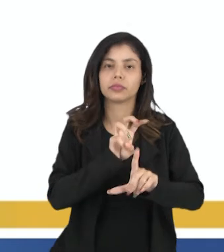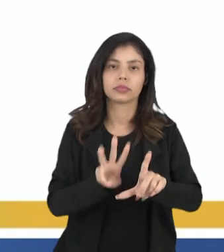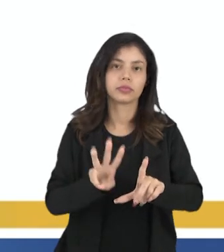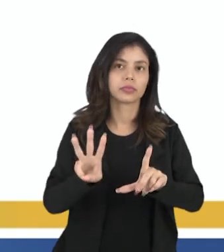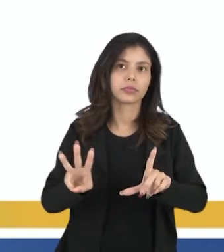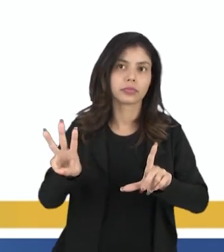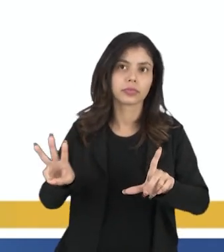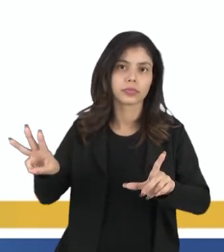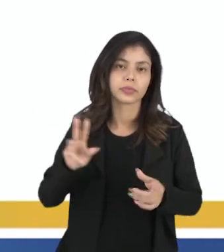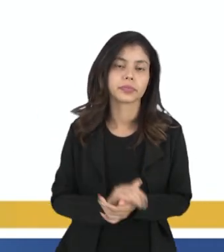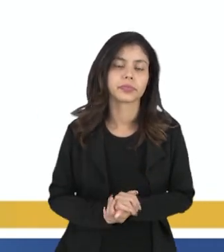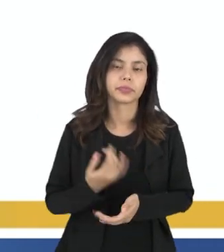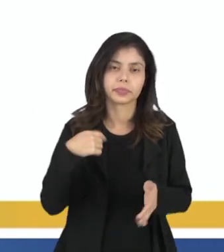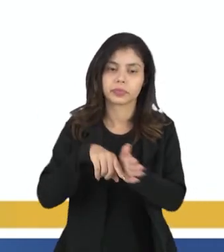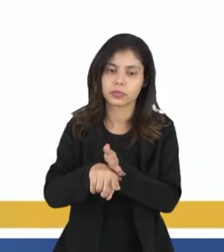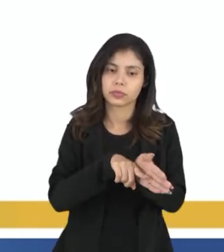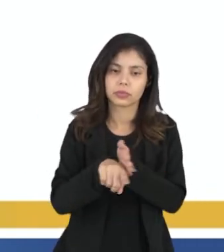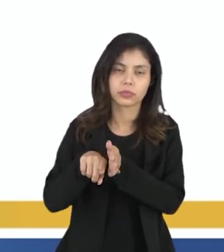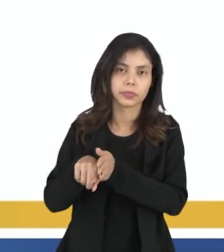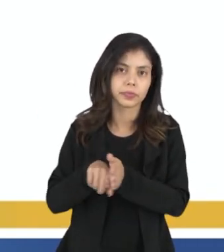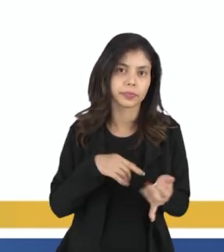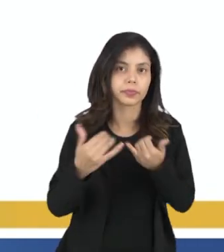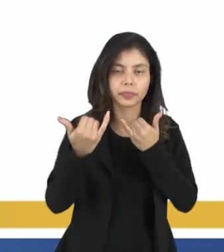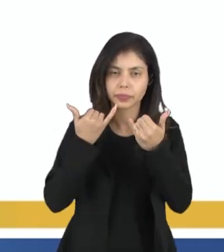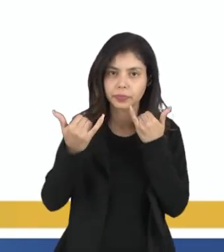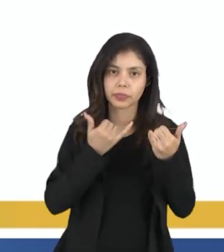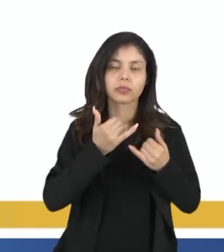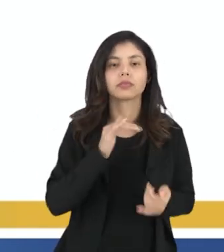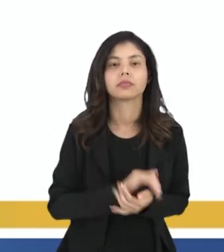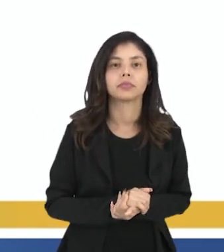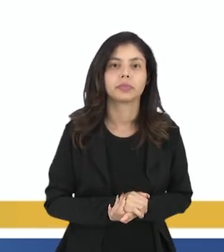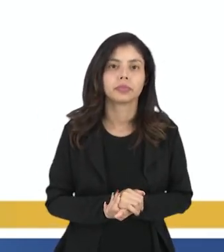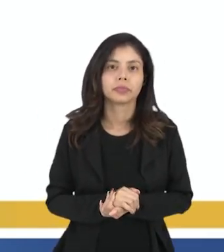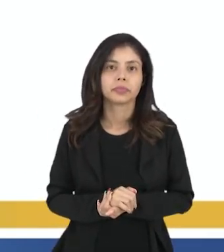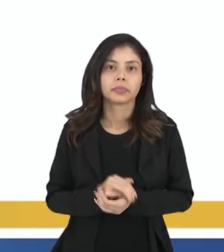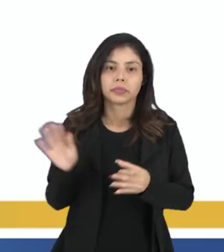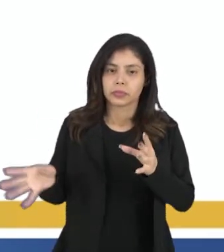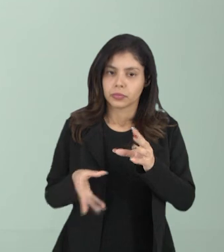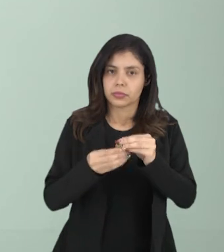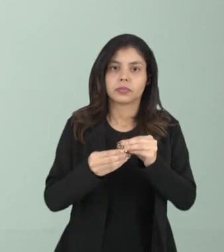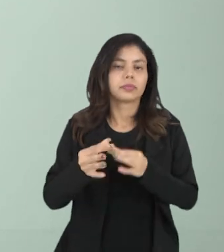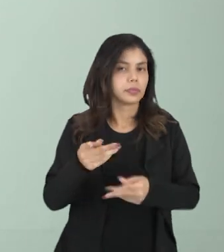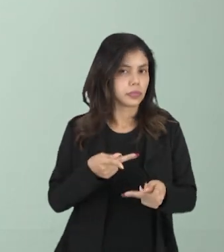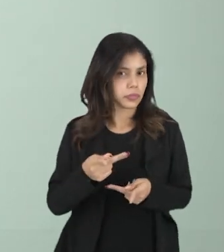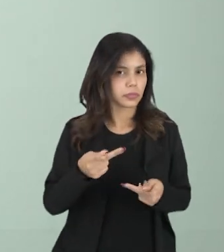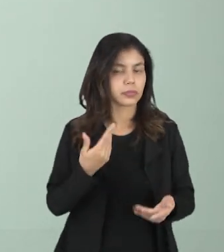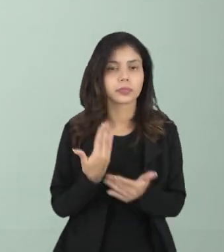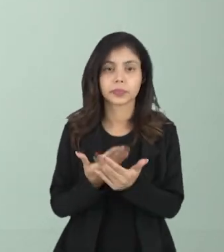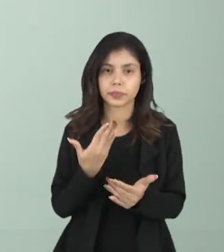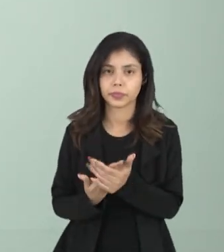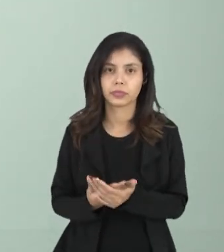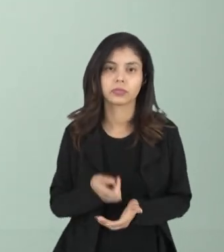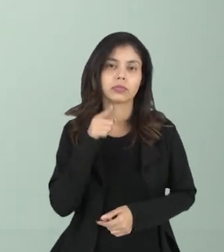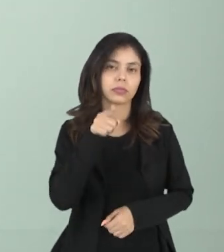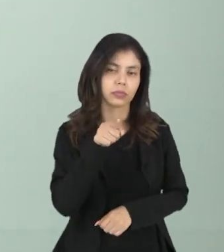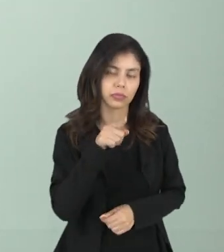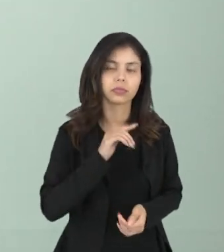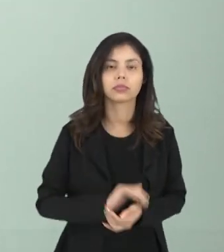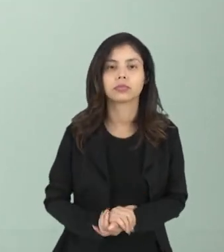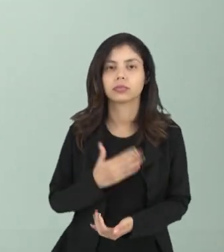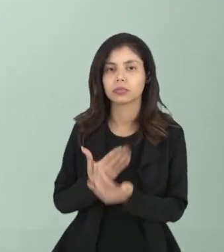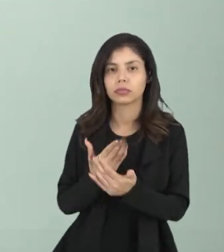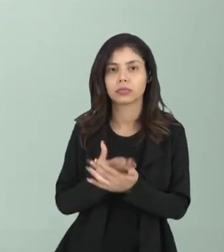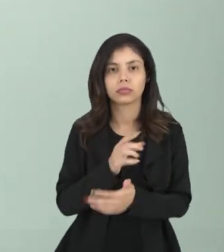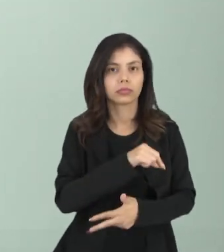estar consultando, né, pegando essas informações, montando seu planejamento de aula para você estudar para o